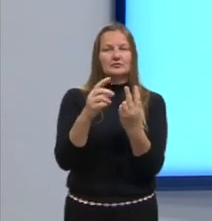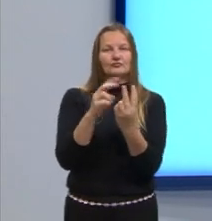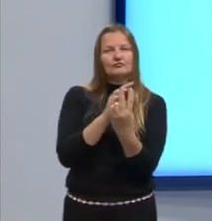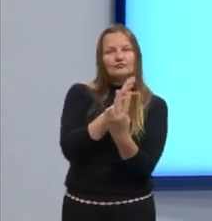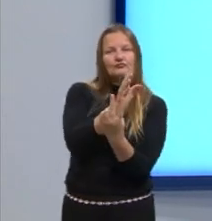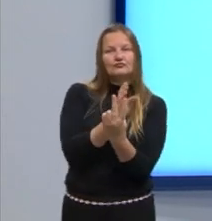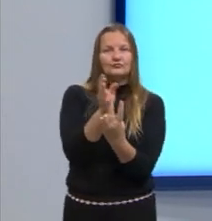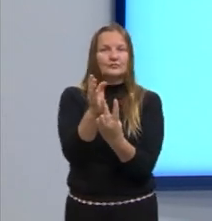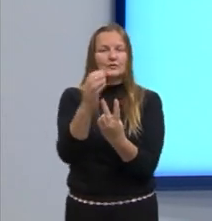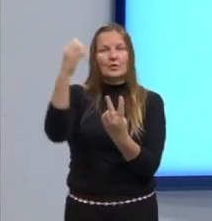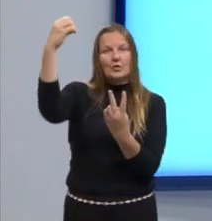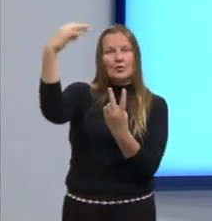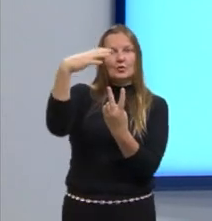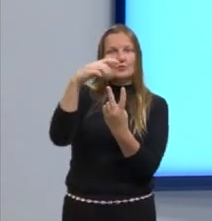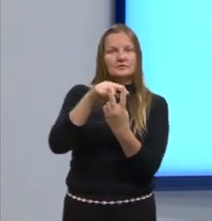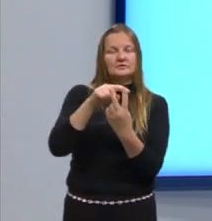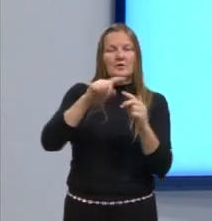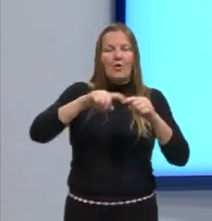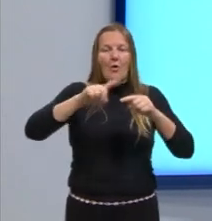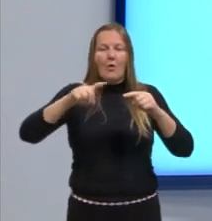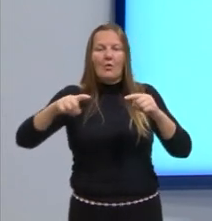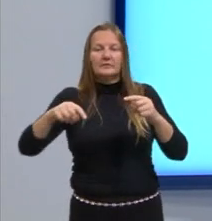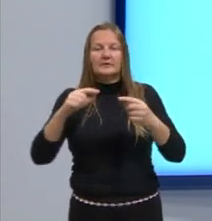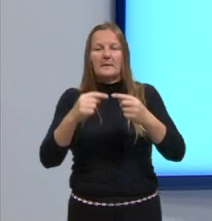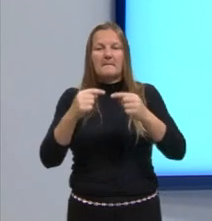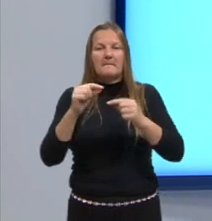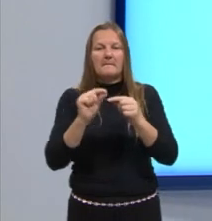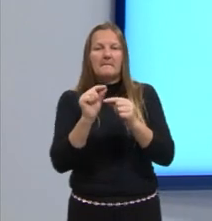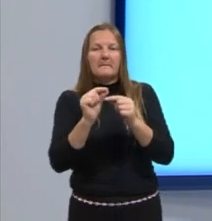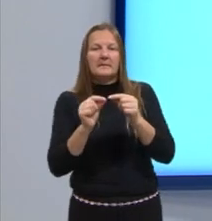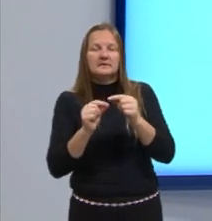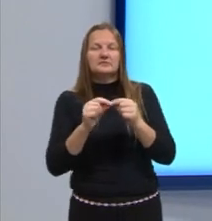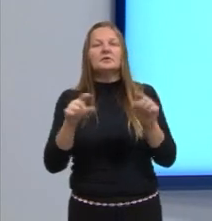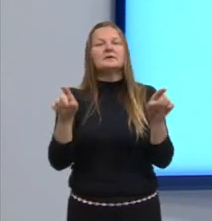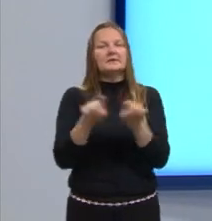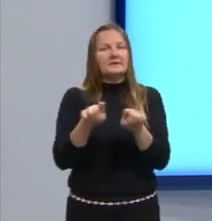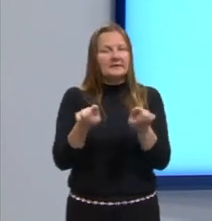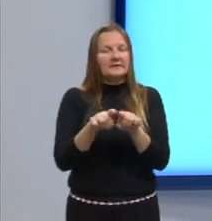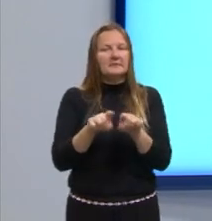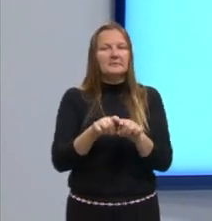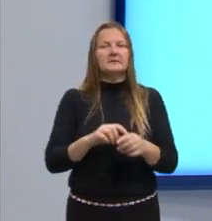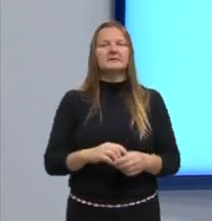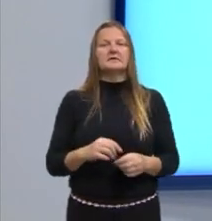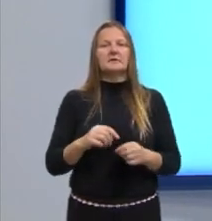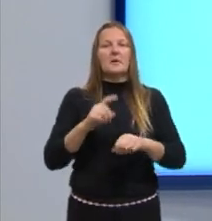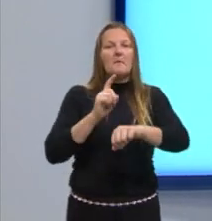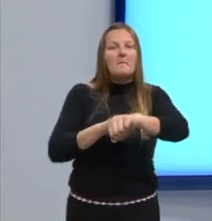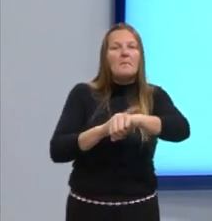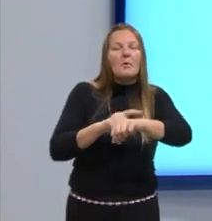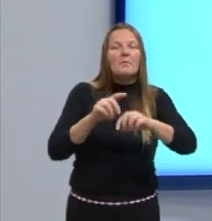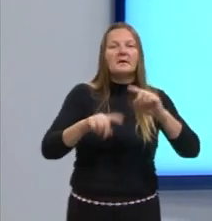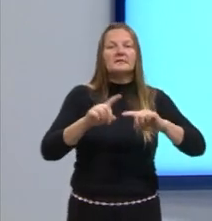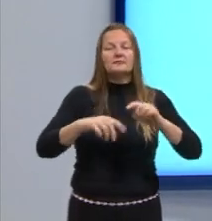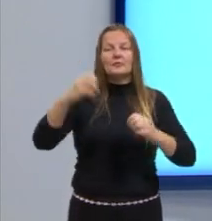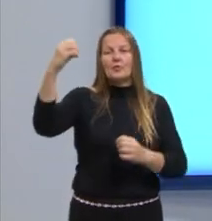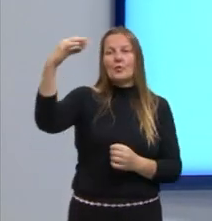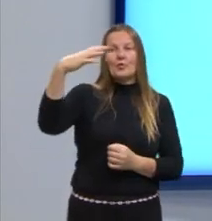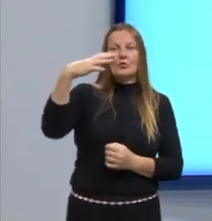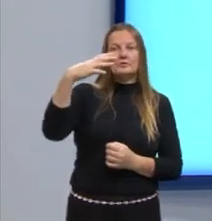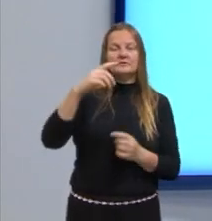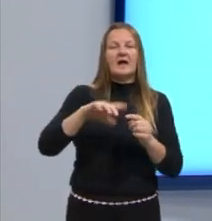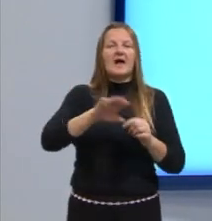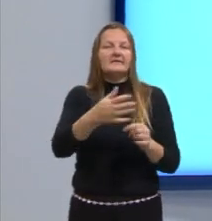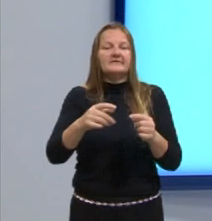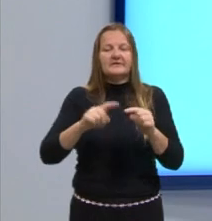sobre a luz né que ela tem essa característica aqui a gente também tem essa característica que ora o corpo comportar como